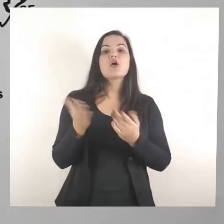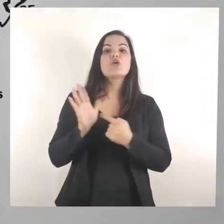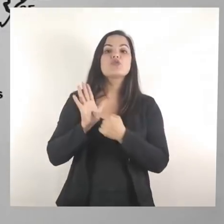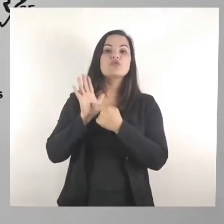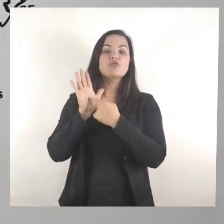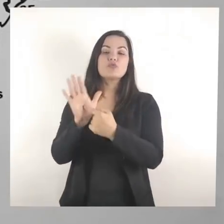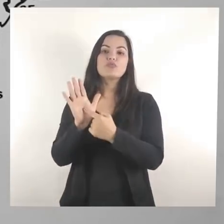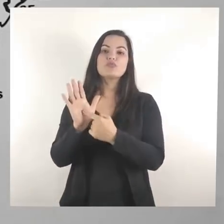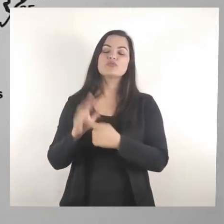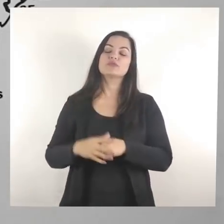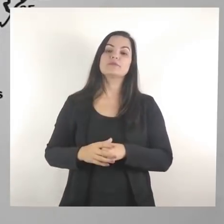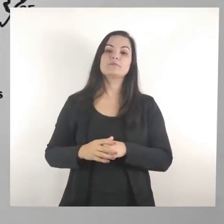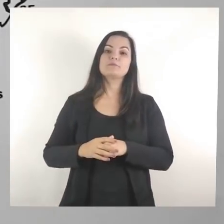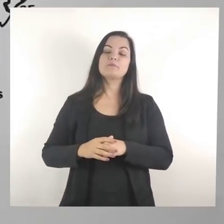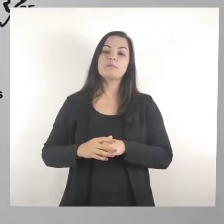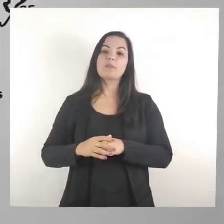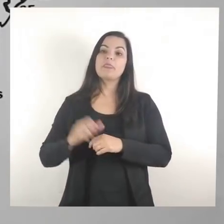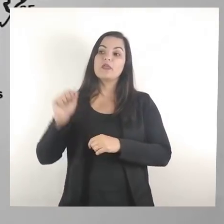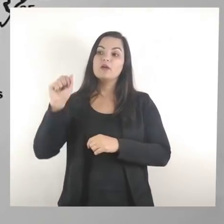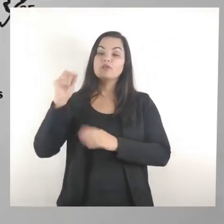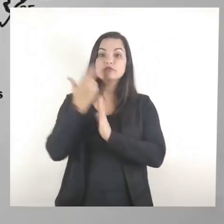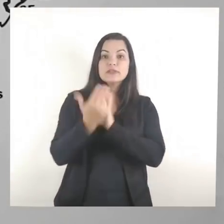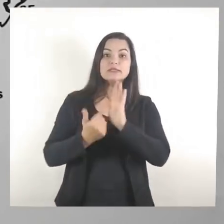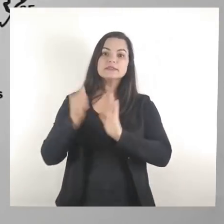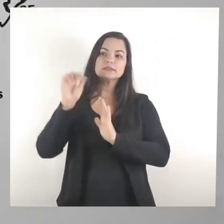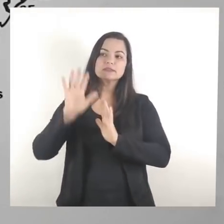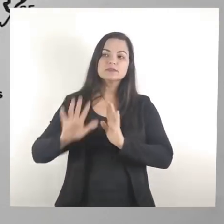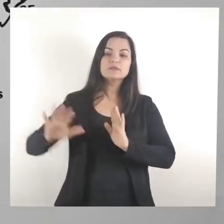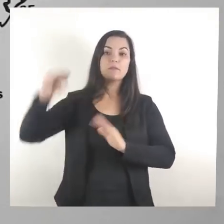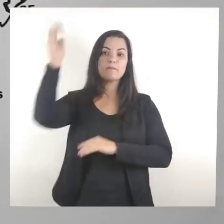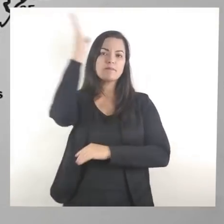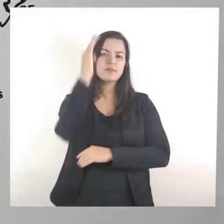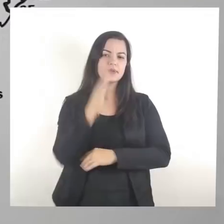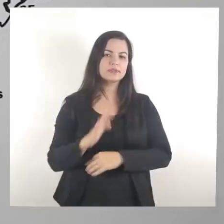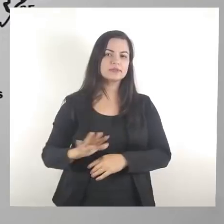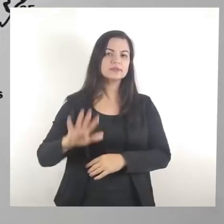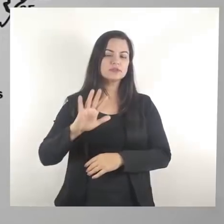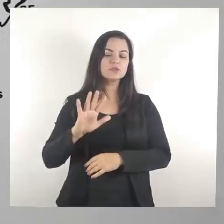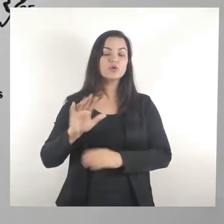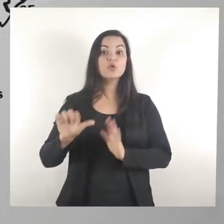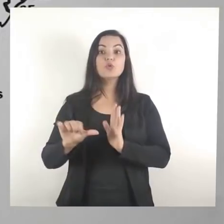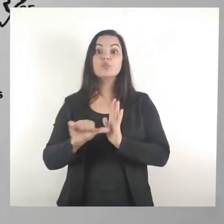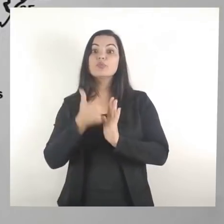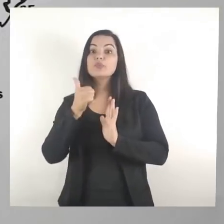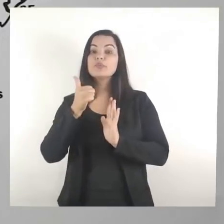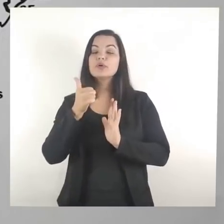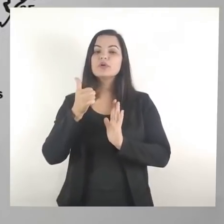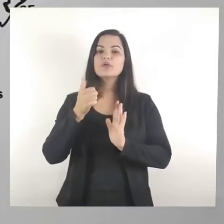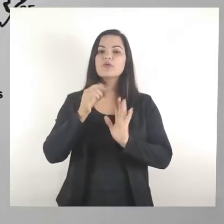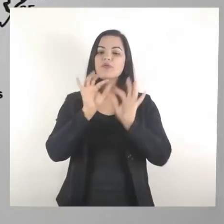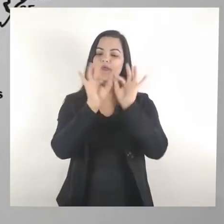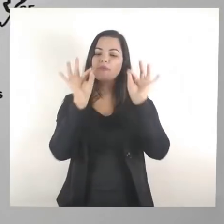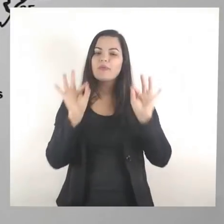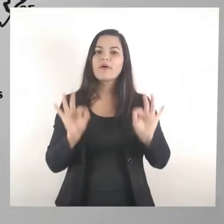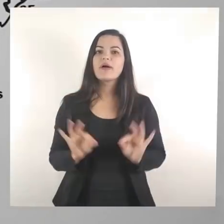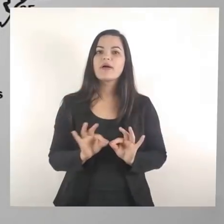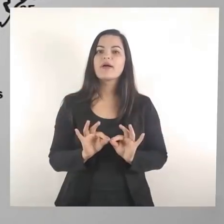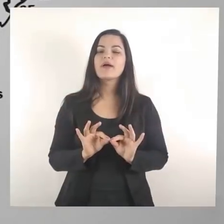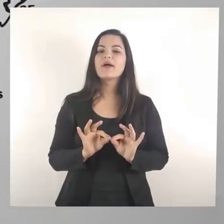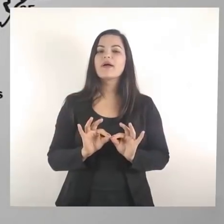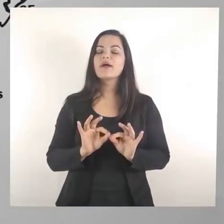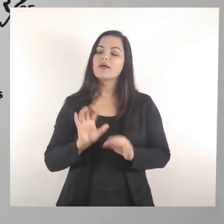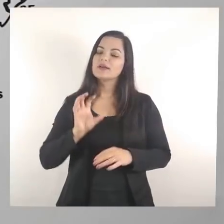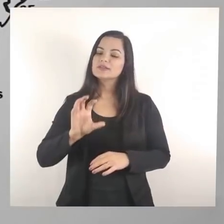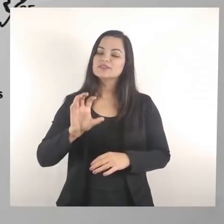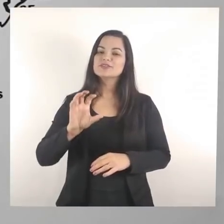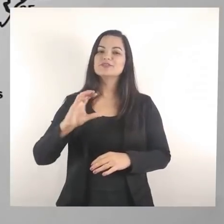vocês, pegando o mapa do Brasil. No mapa do Brasil, nós vamos primeiro marcar a região